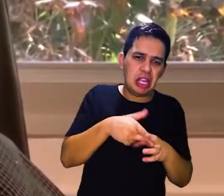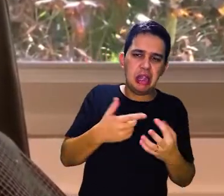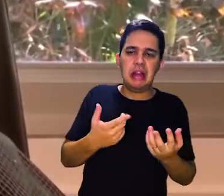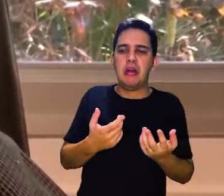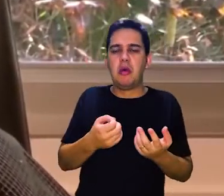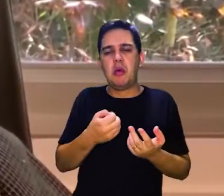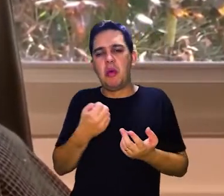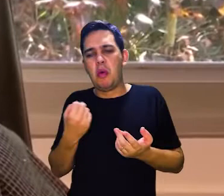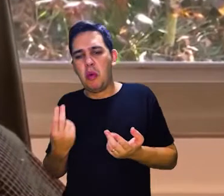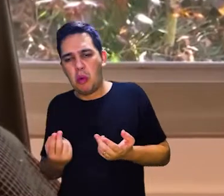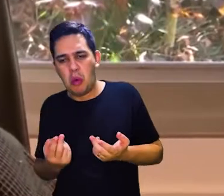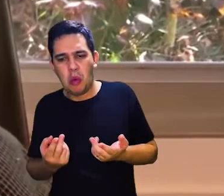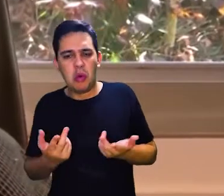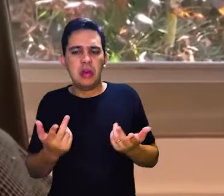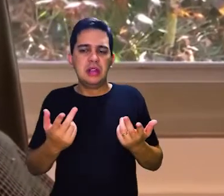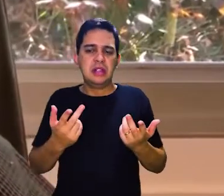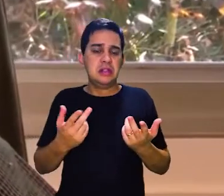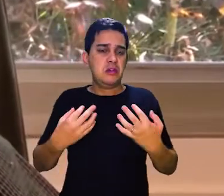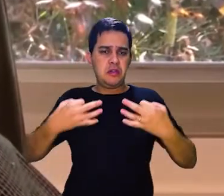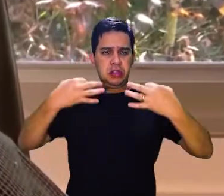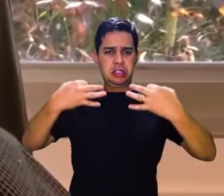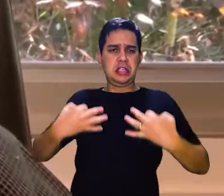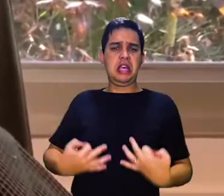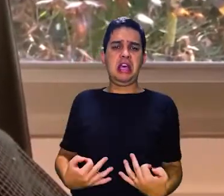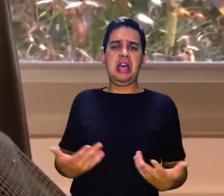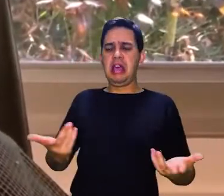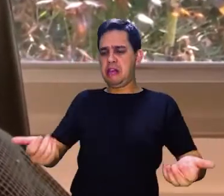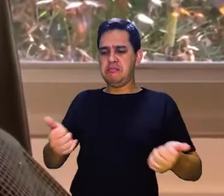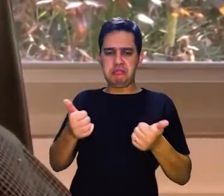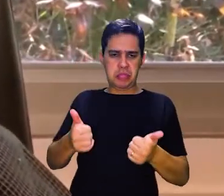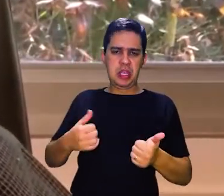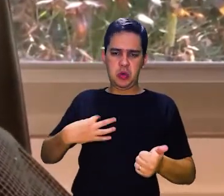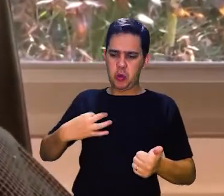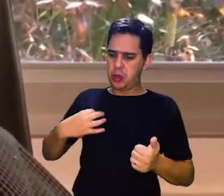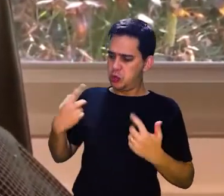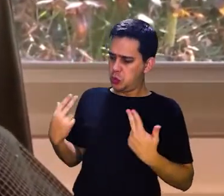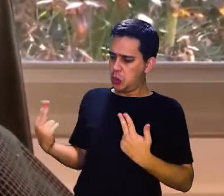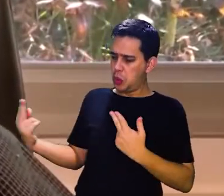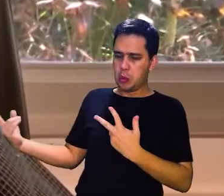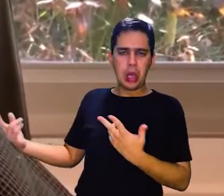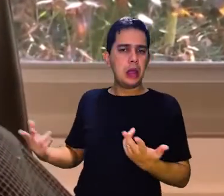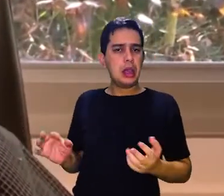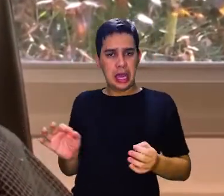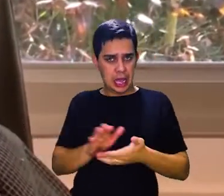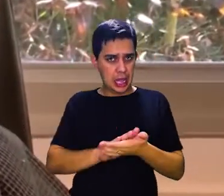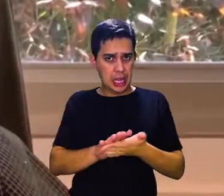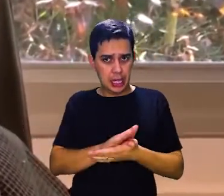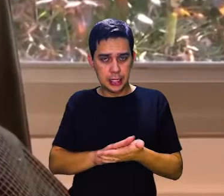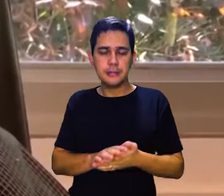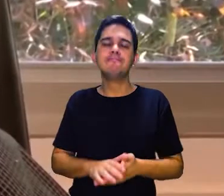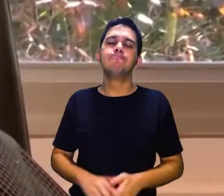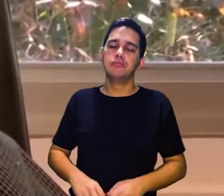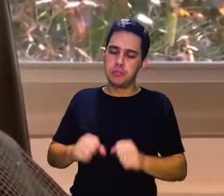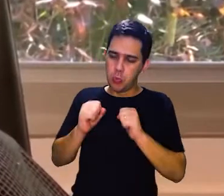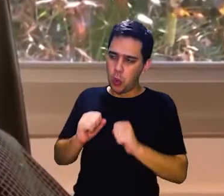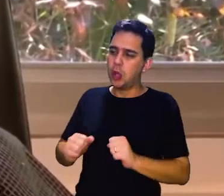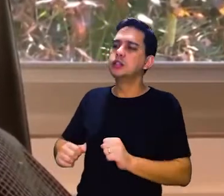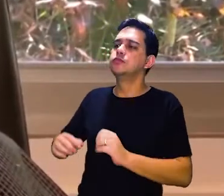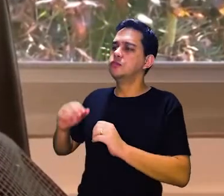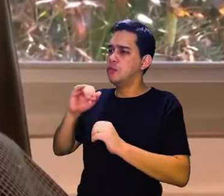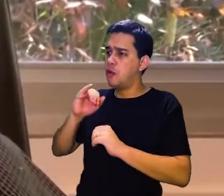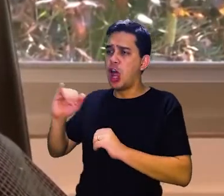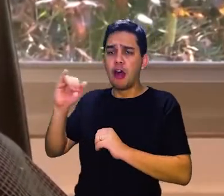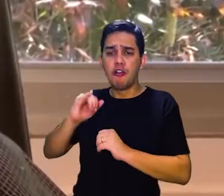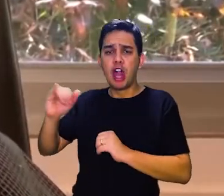sem a devida apresentação, devida uniformização, comuniquem ao Ministério Público